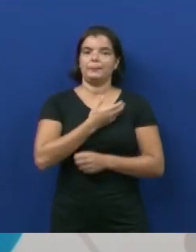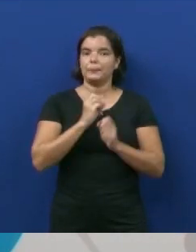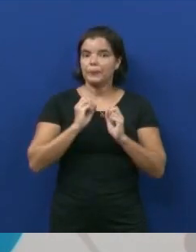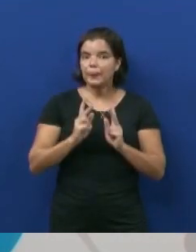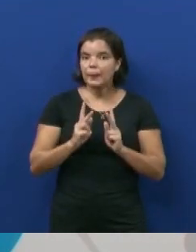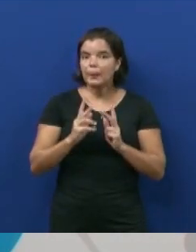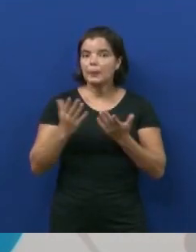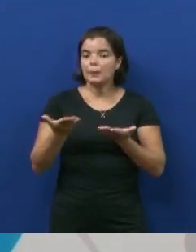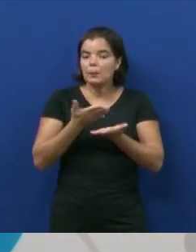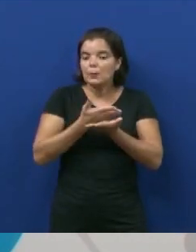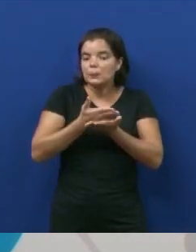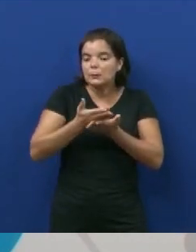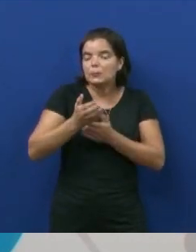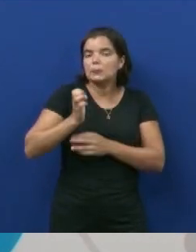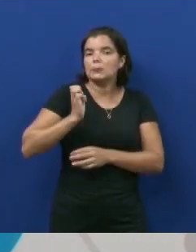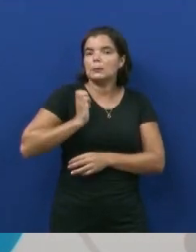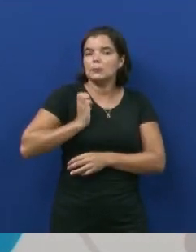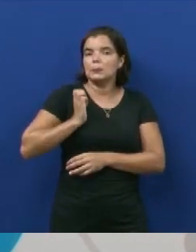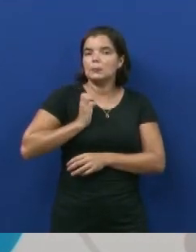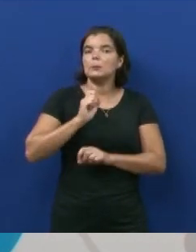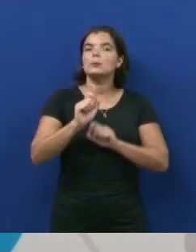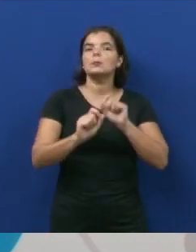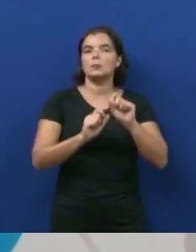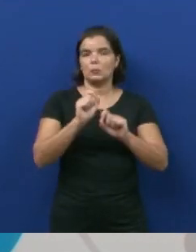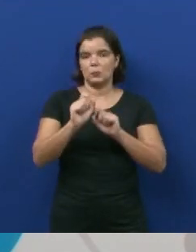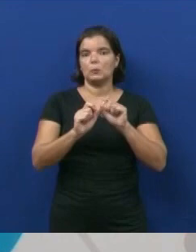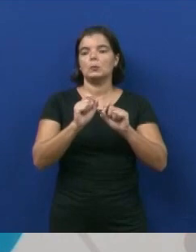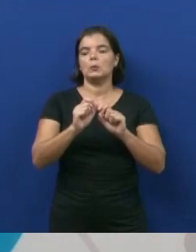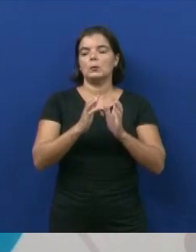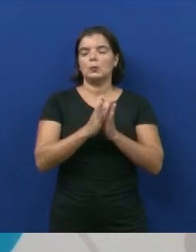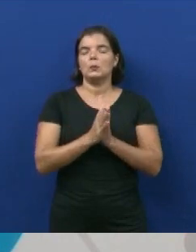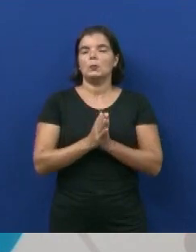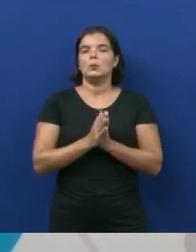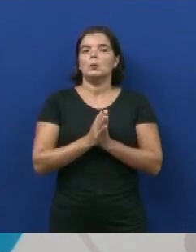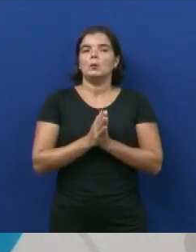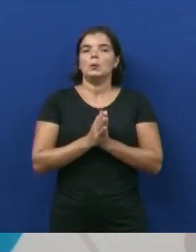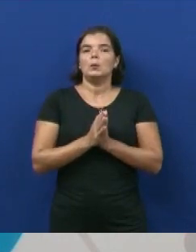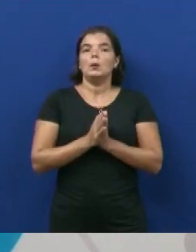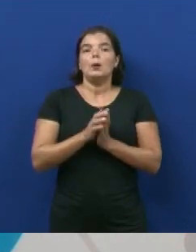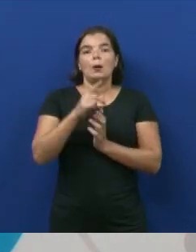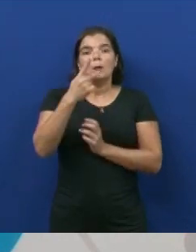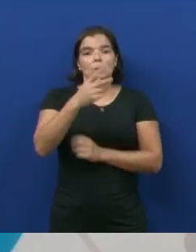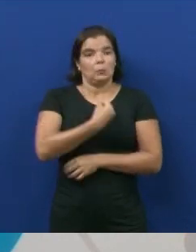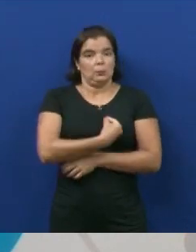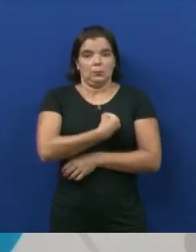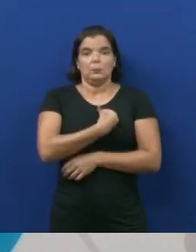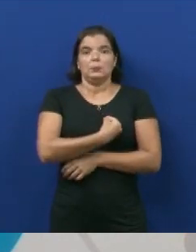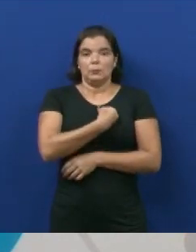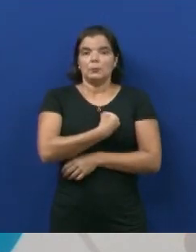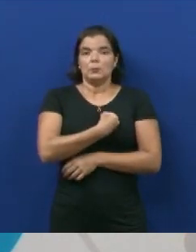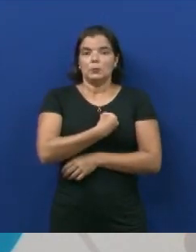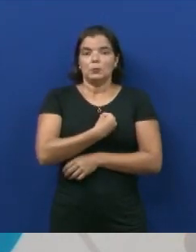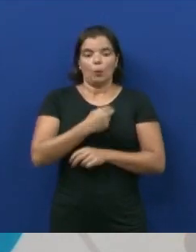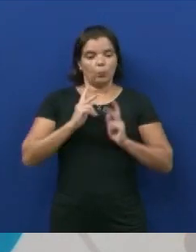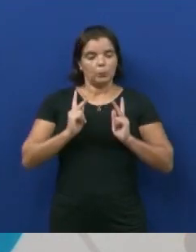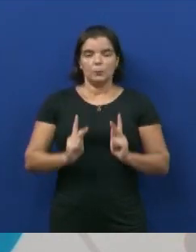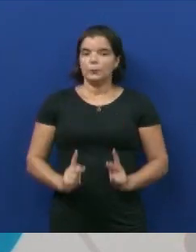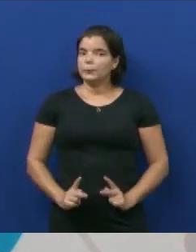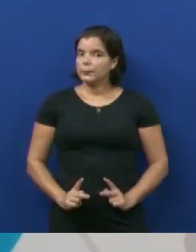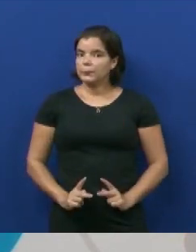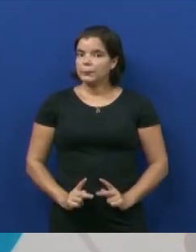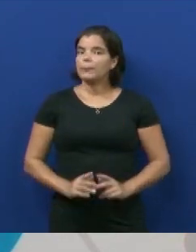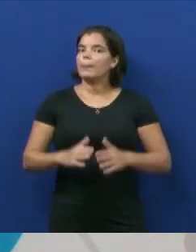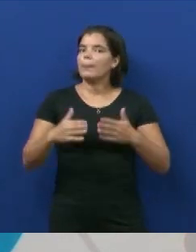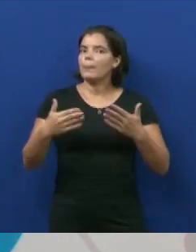Então, esse princípio ético, ele vai sim incidir sobre a tua vivência, sobre o teu comportamento.